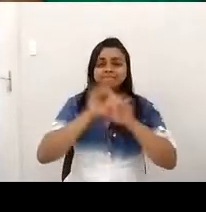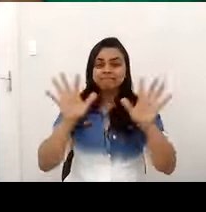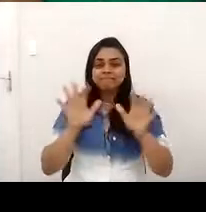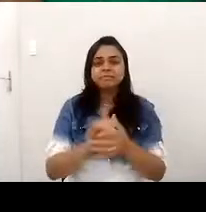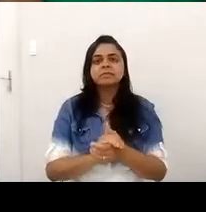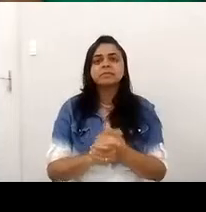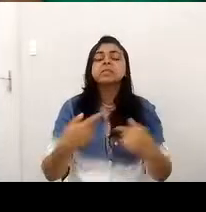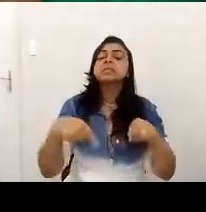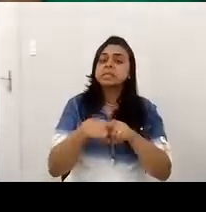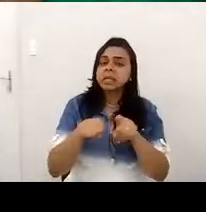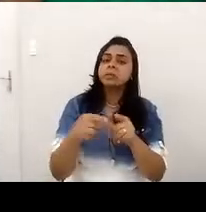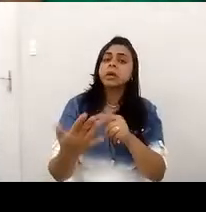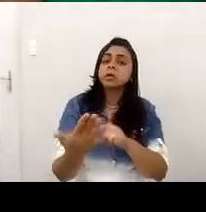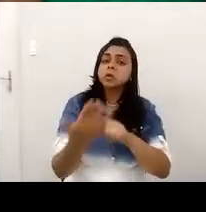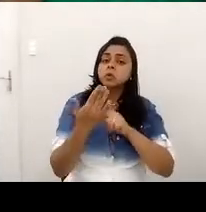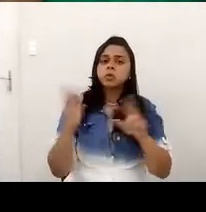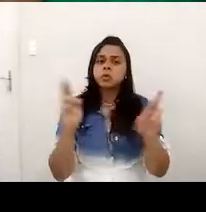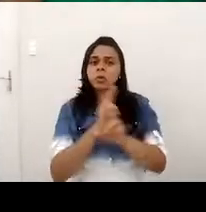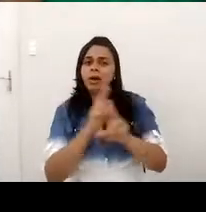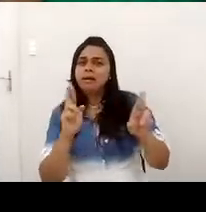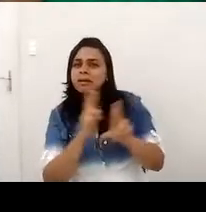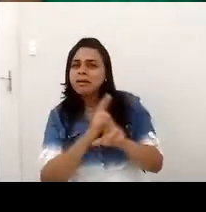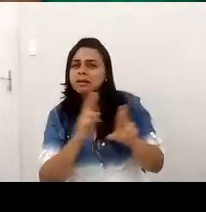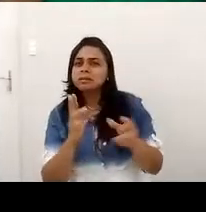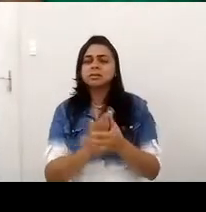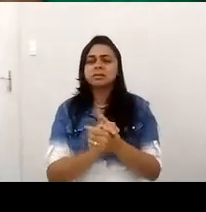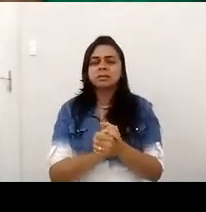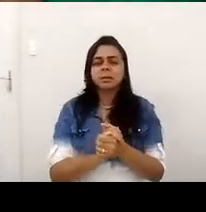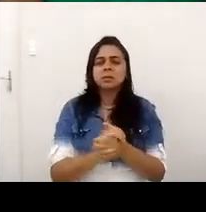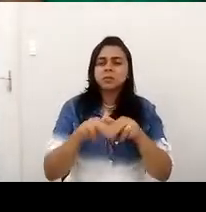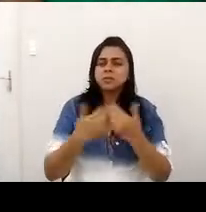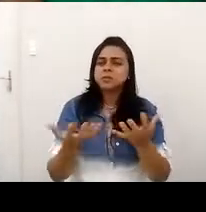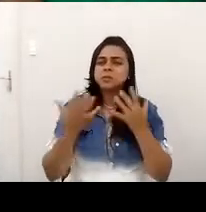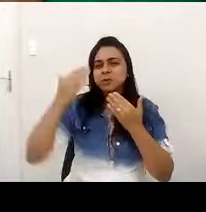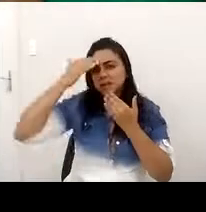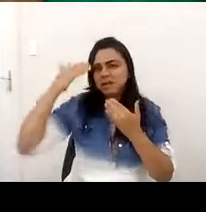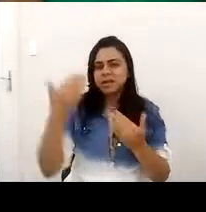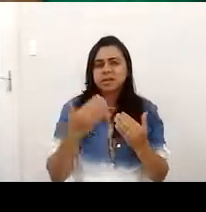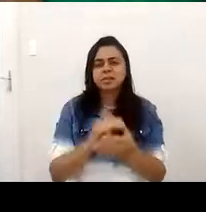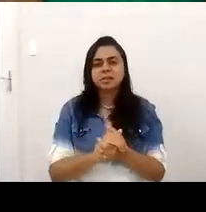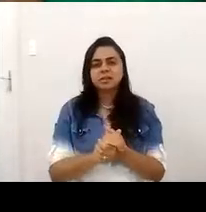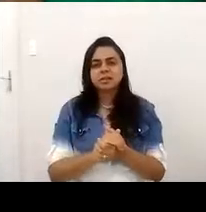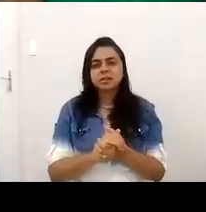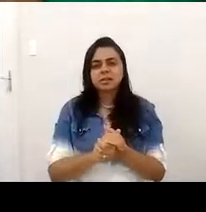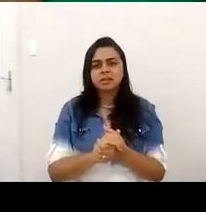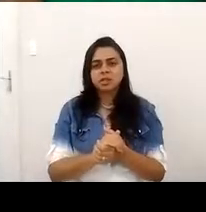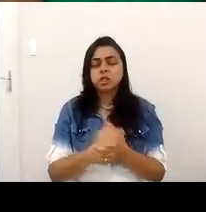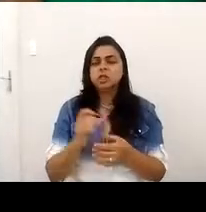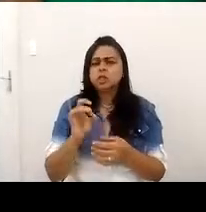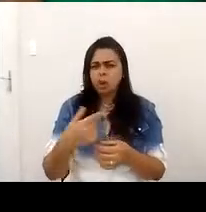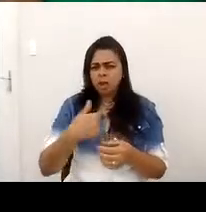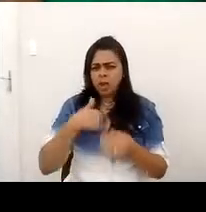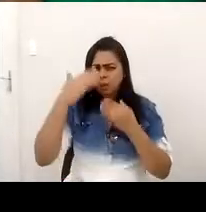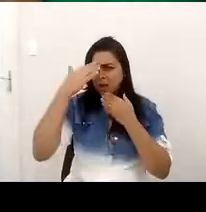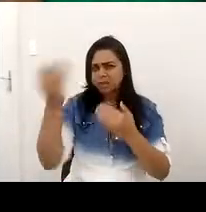Interrelacionar esses porquês. Então, a gente só tem que agradecer, eu acho, eu agradeço não só em meu nome, mas em todos.